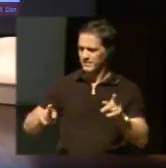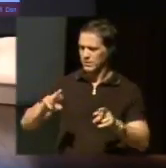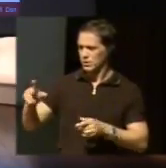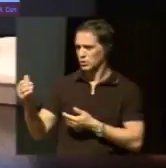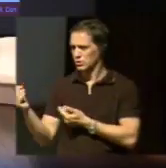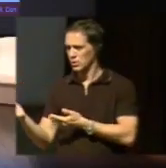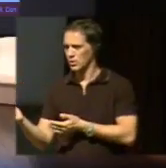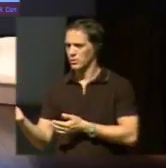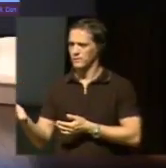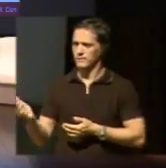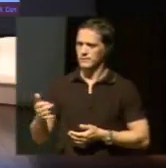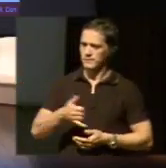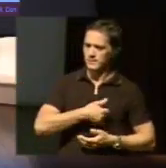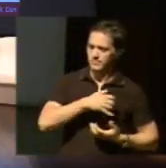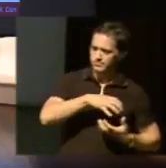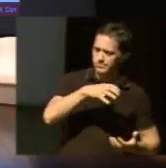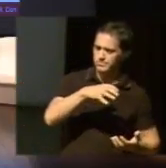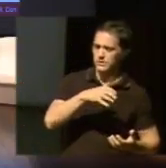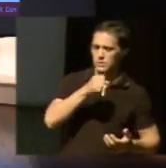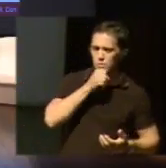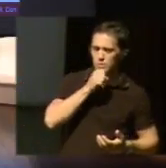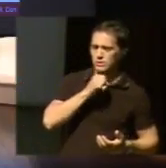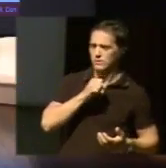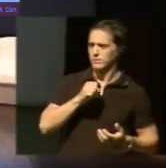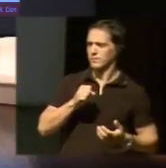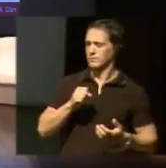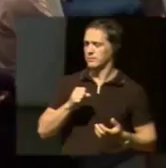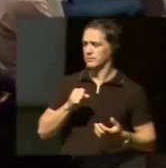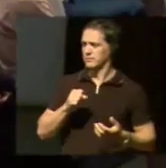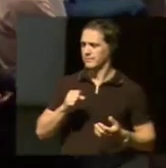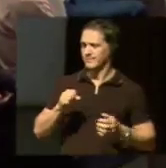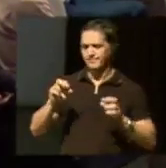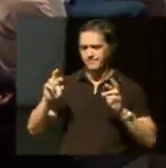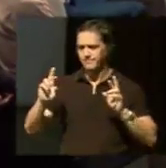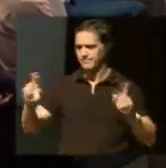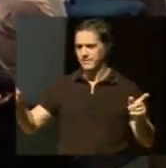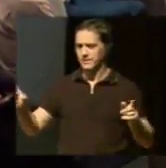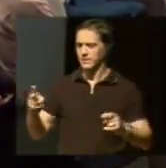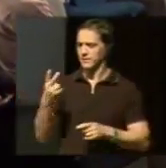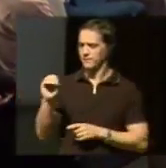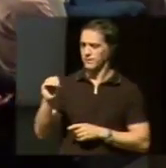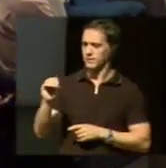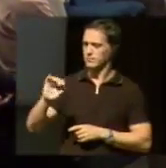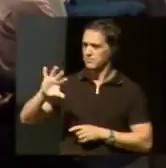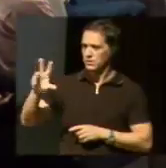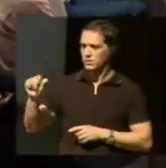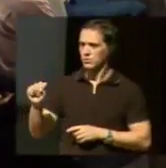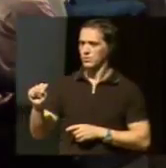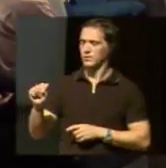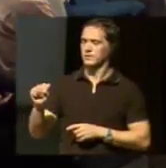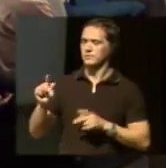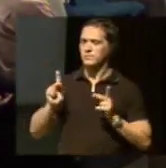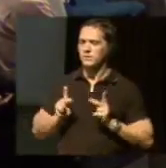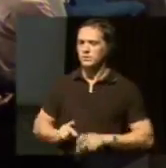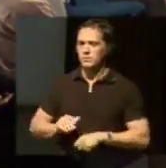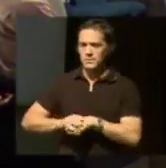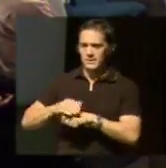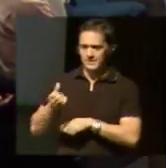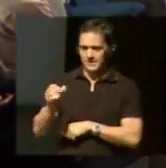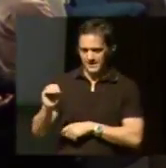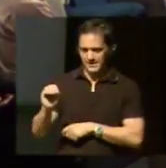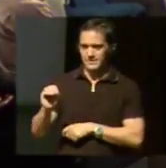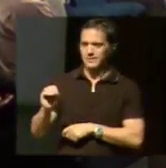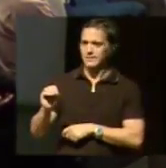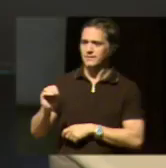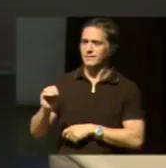jovens e os mais velhos. De 20 milhões de pessoas mais idosas, acima de 60 anos,